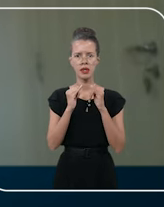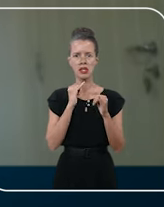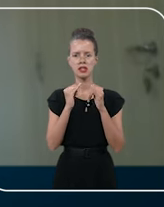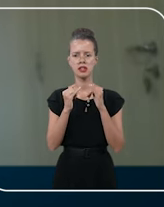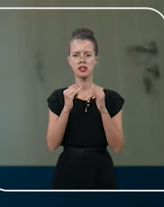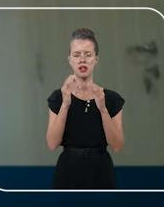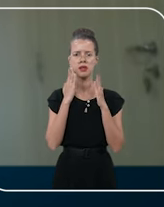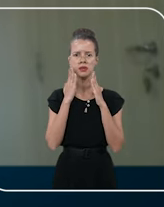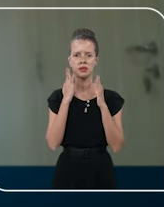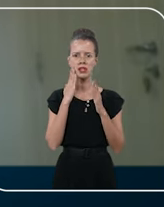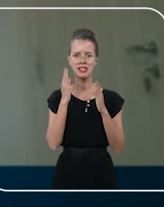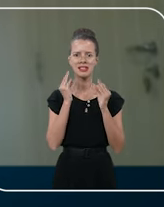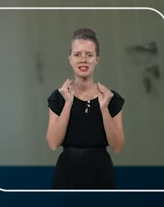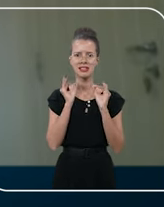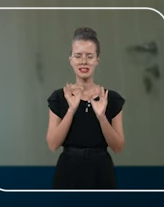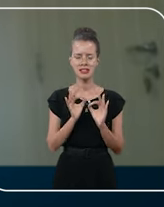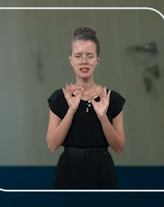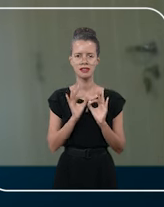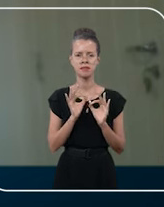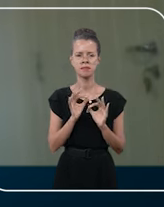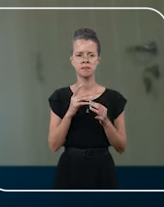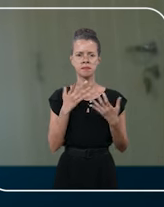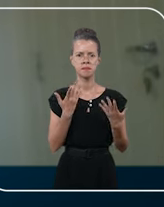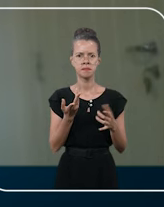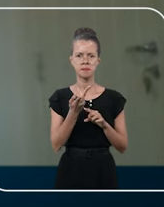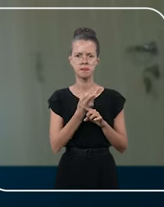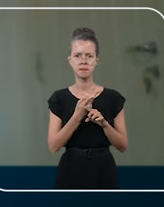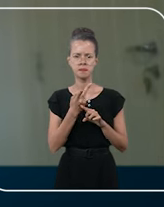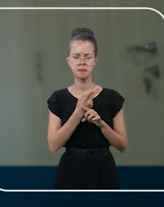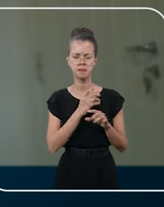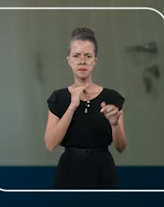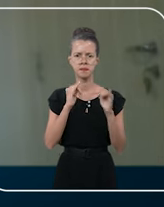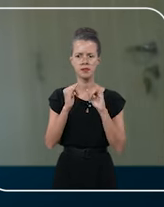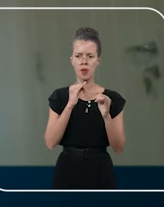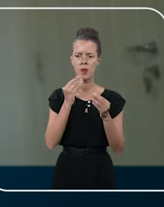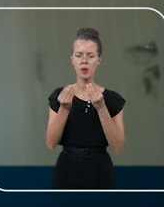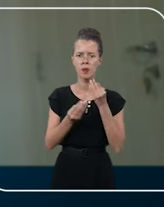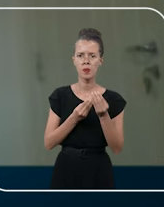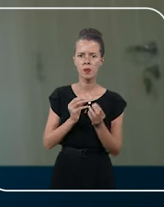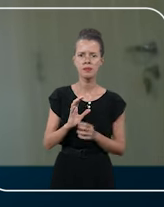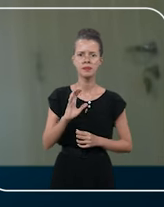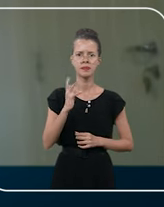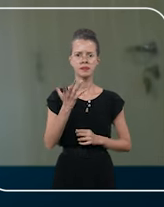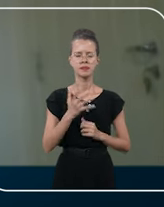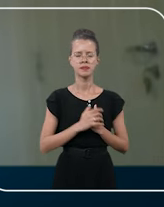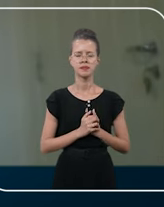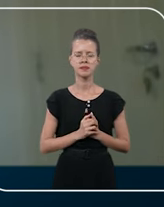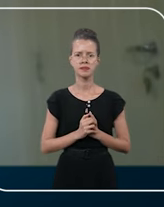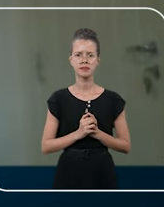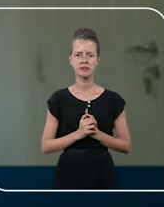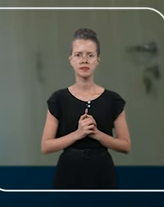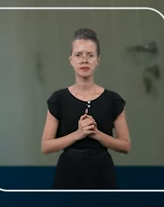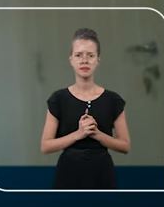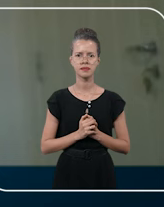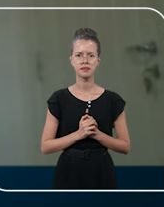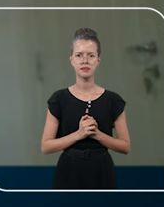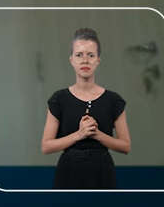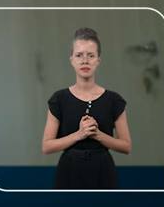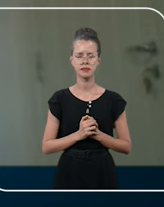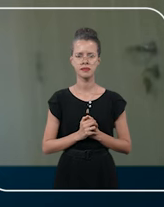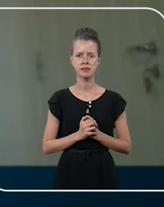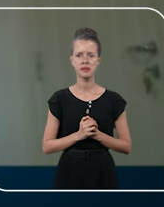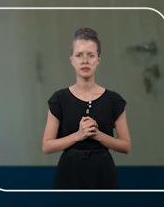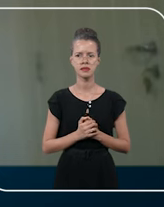buscar informações a respeito do que aconteceu com ela, buscar informações, dentro do